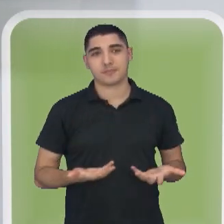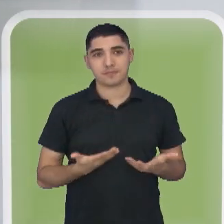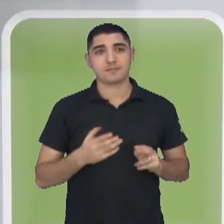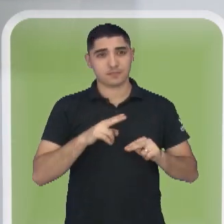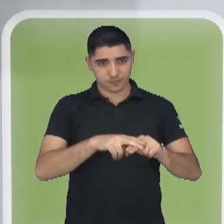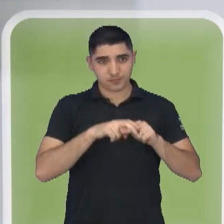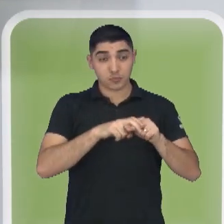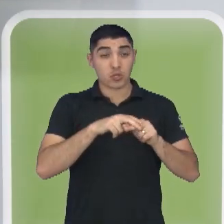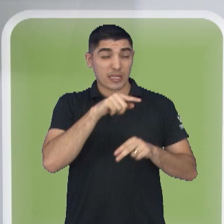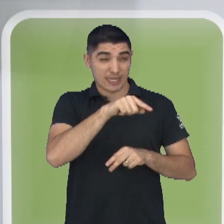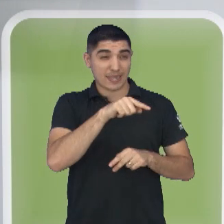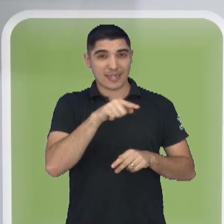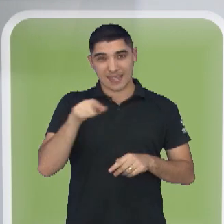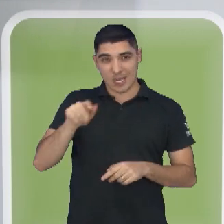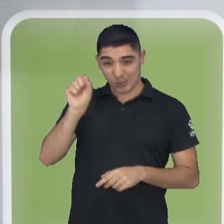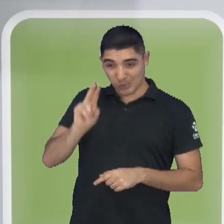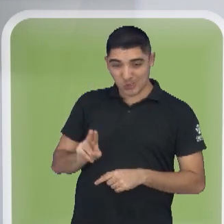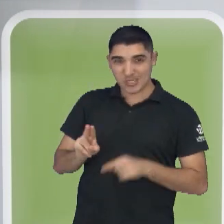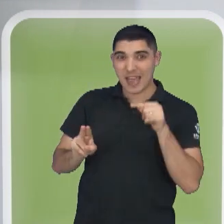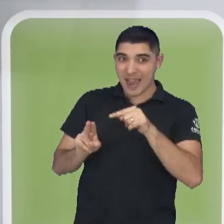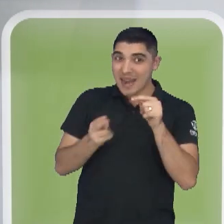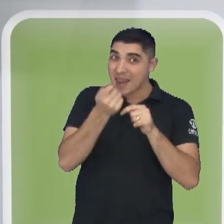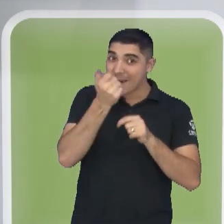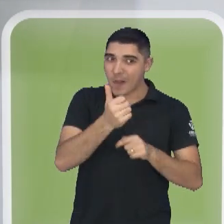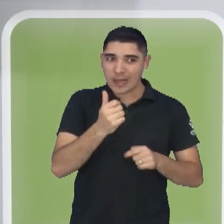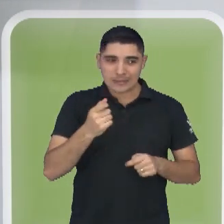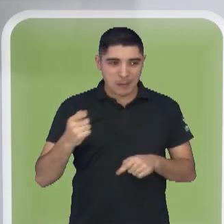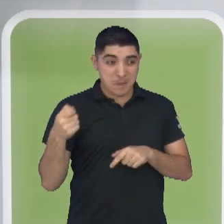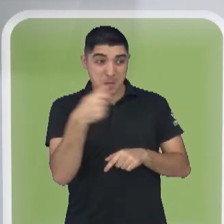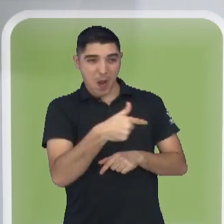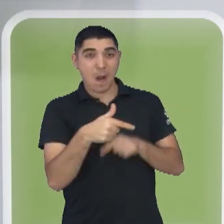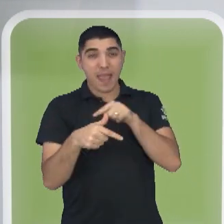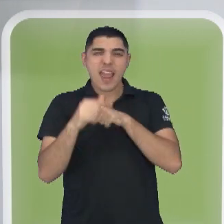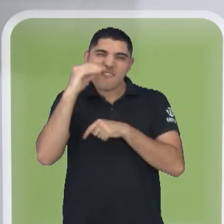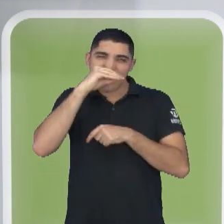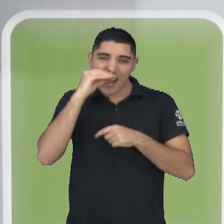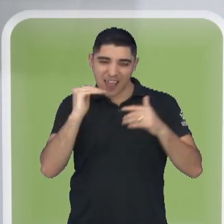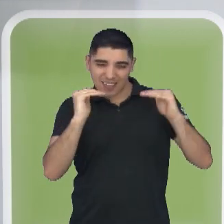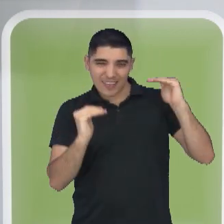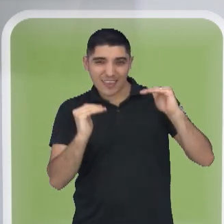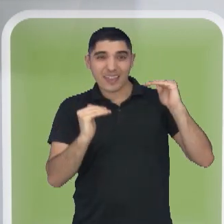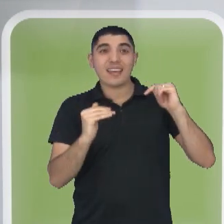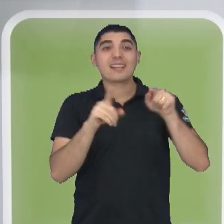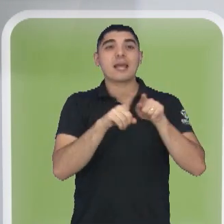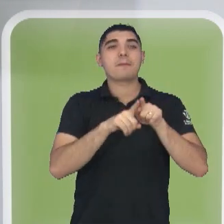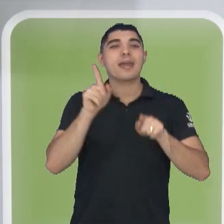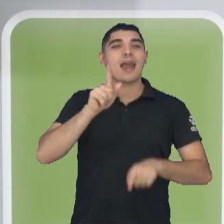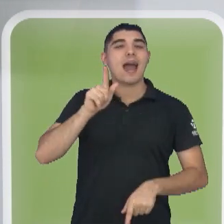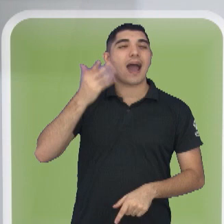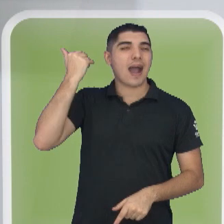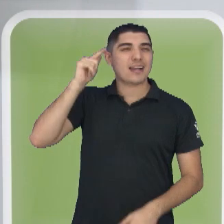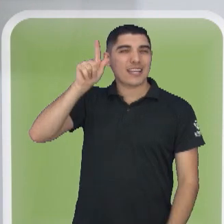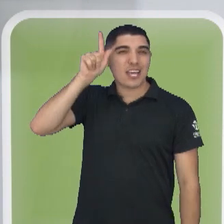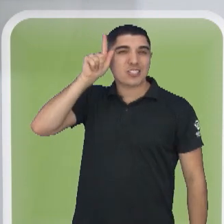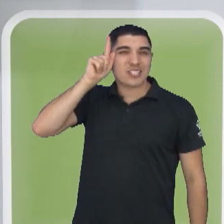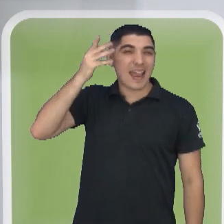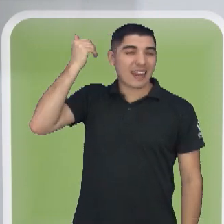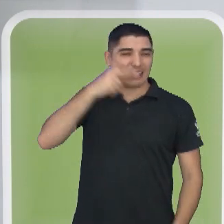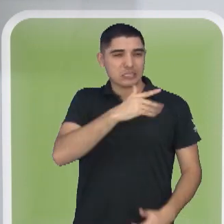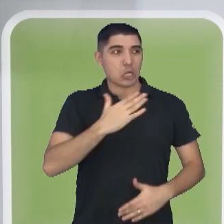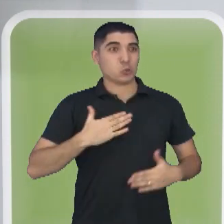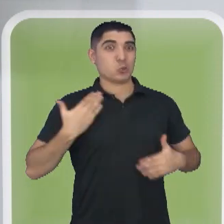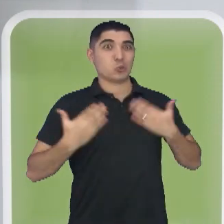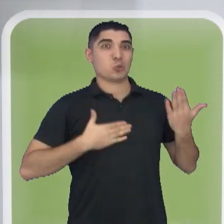zebra assustou, a zebra que assusta, já assustou muito a Gisele, nossa querida Gisele Lopes no passado, hoje quase assustou